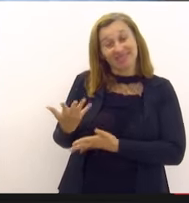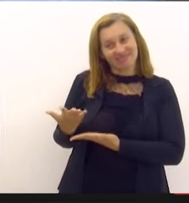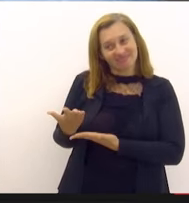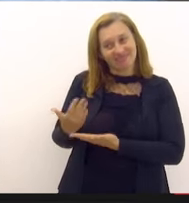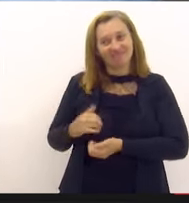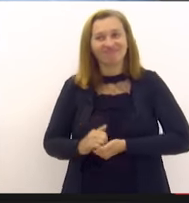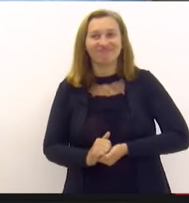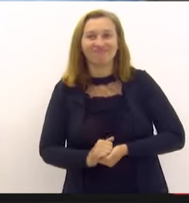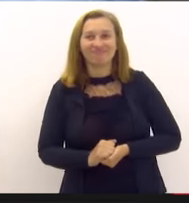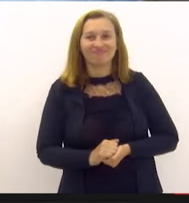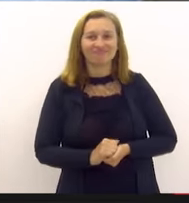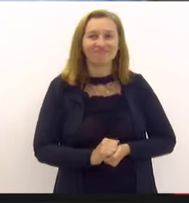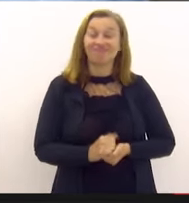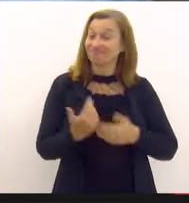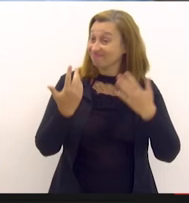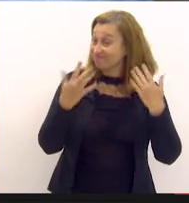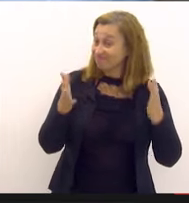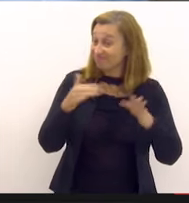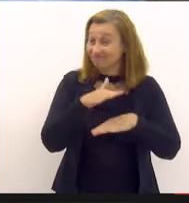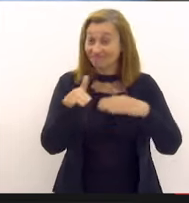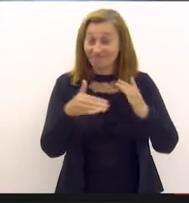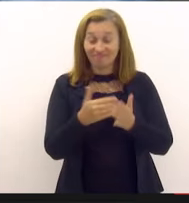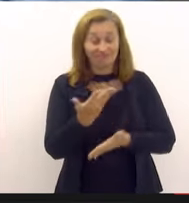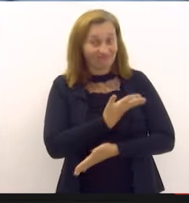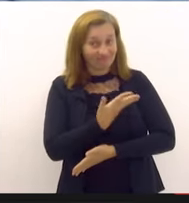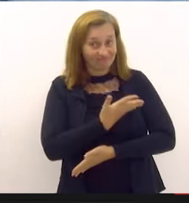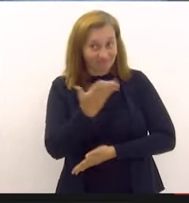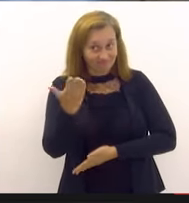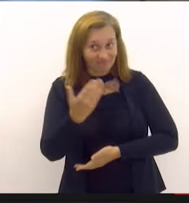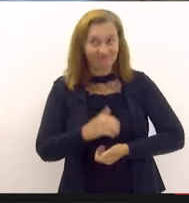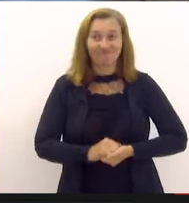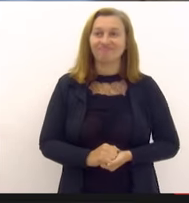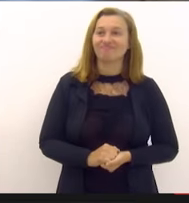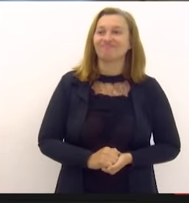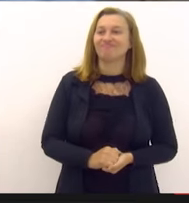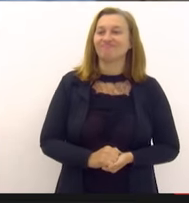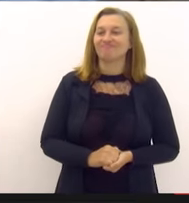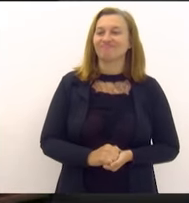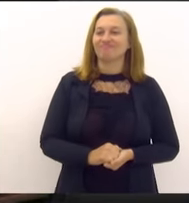autoria e saudar a todos os colegas aí.